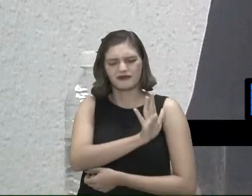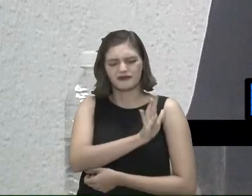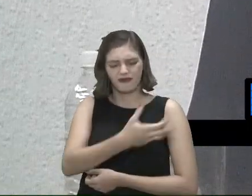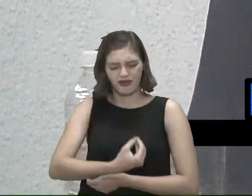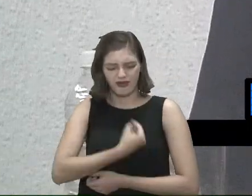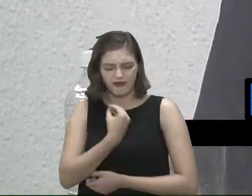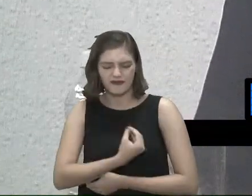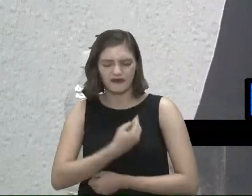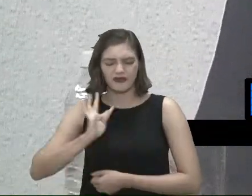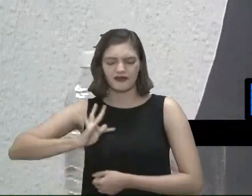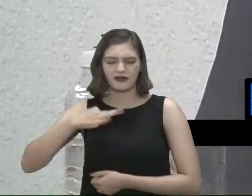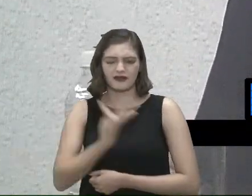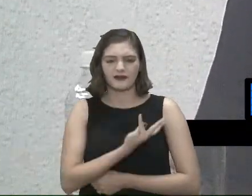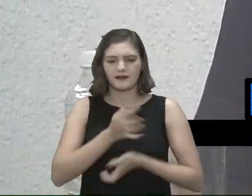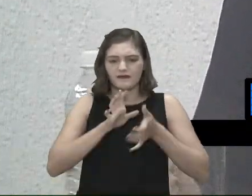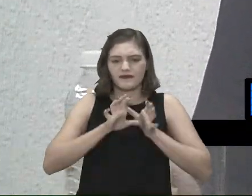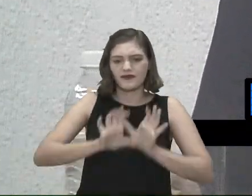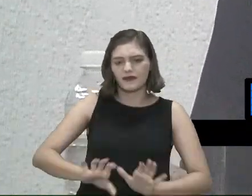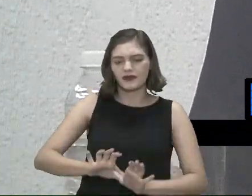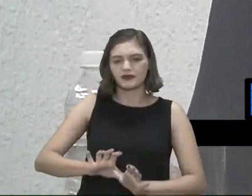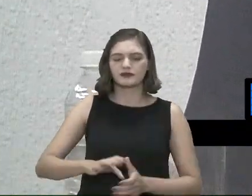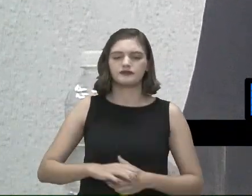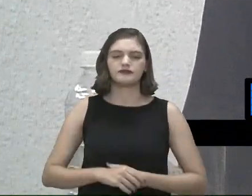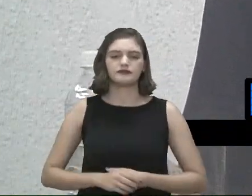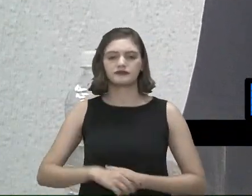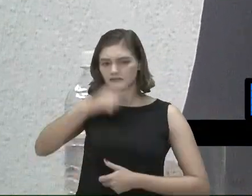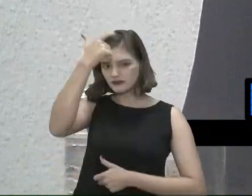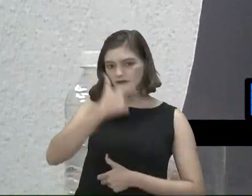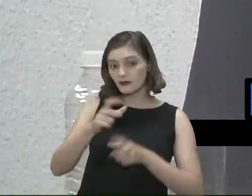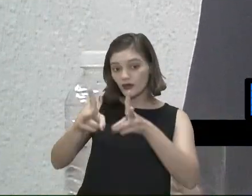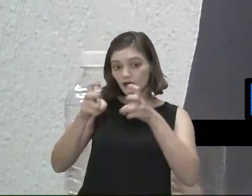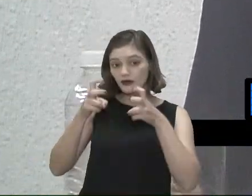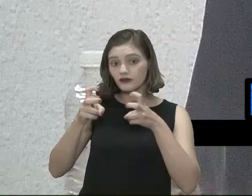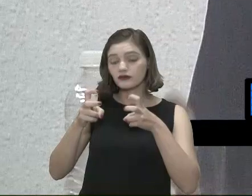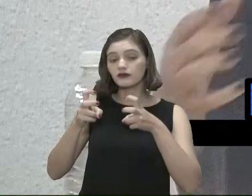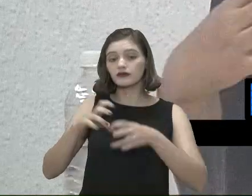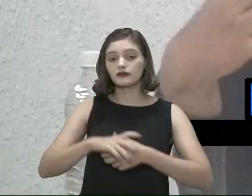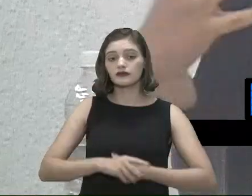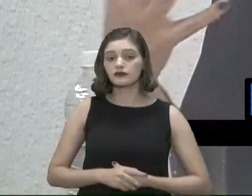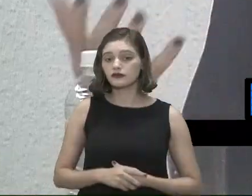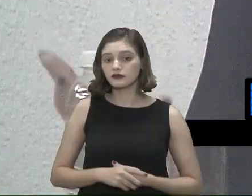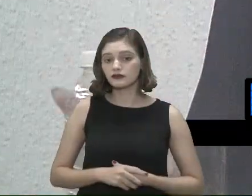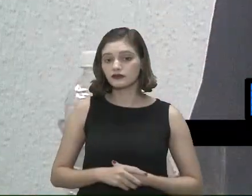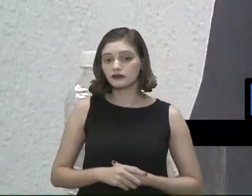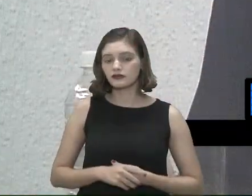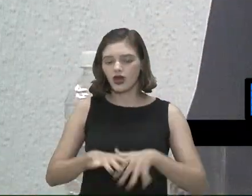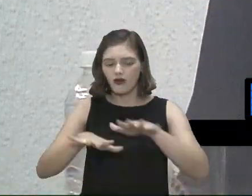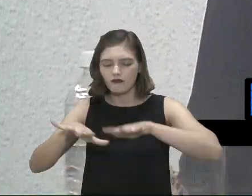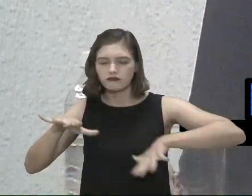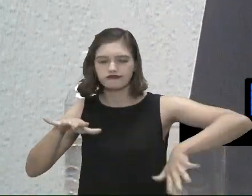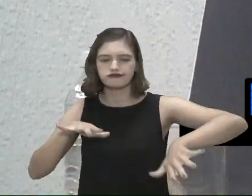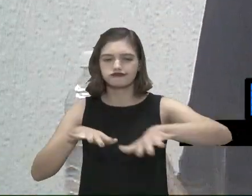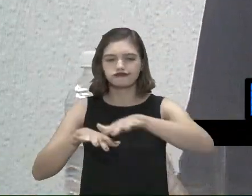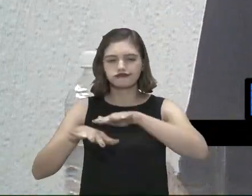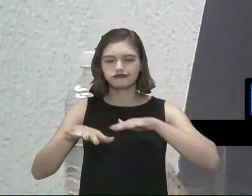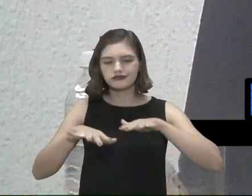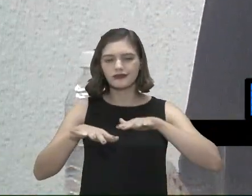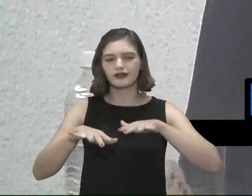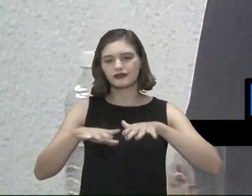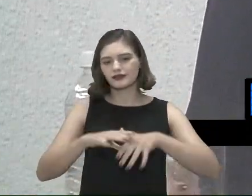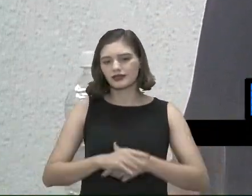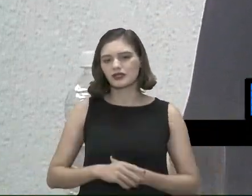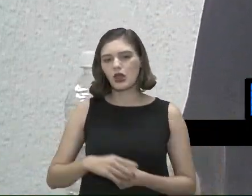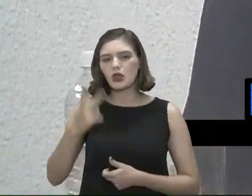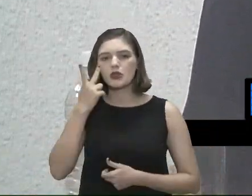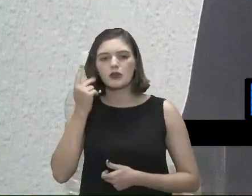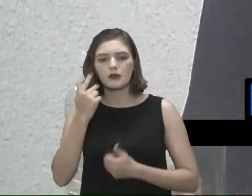né? Porque não querem que sejamos vistas, vistes e vistos nos ambientes higienizados